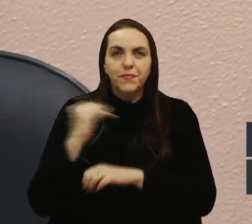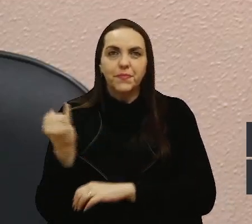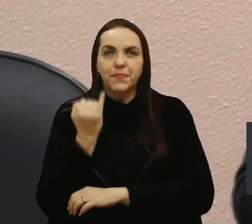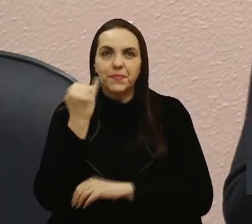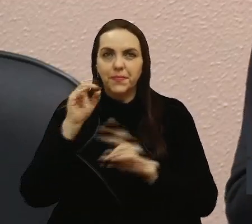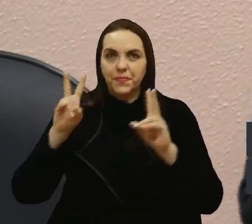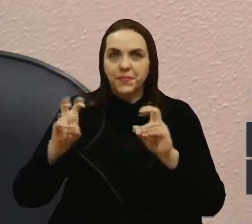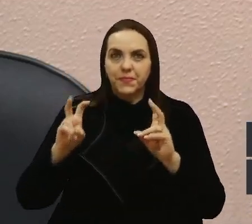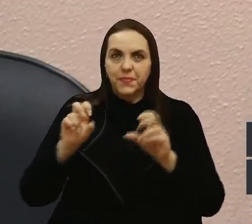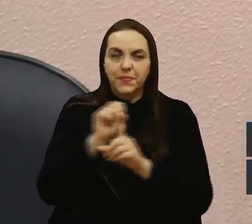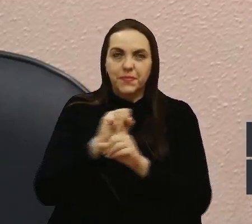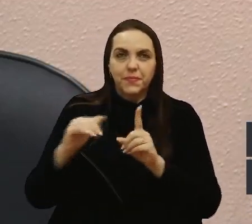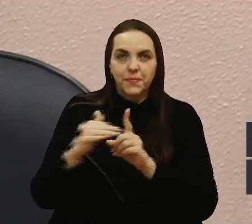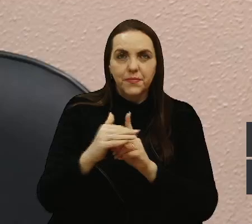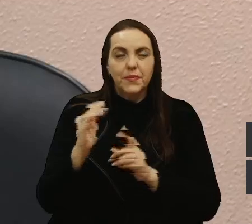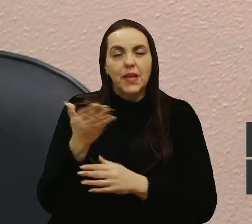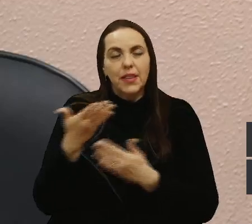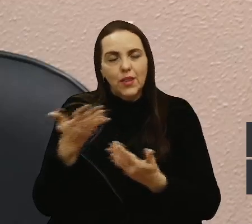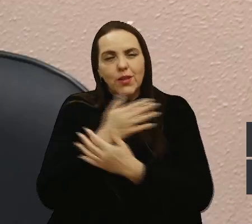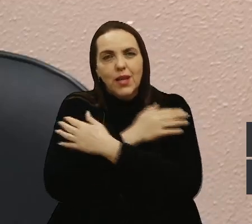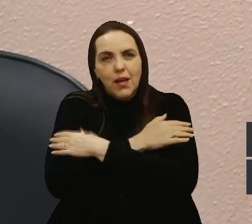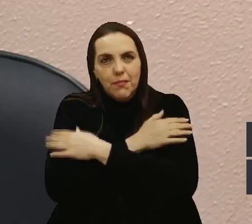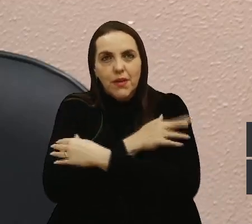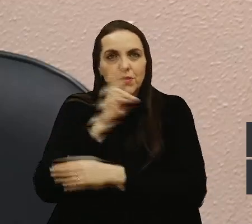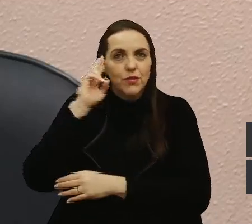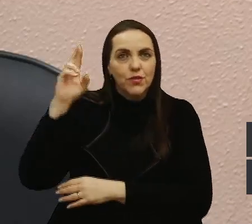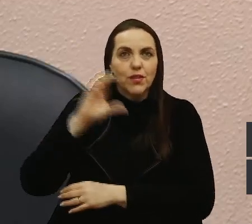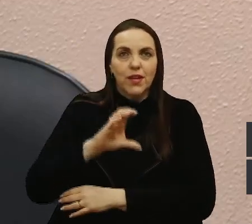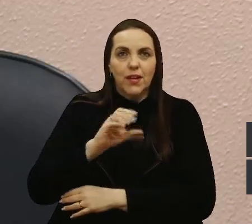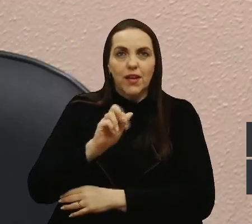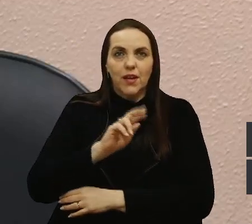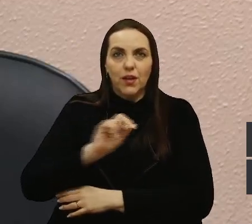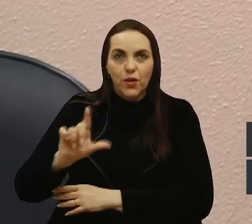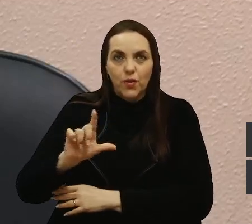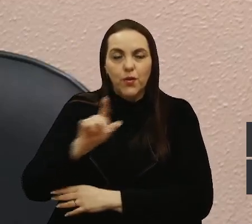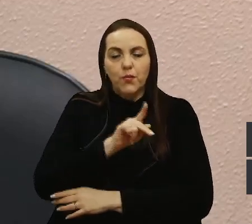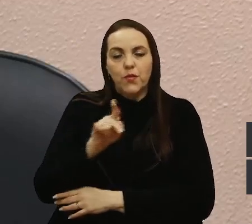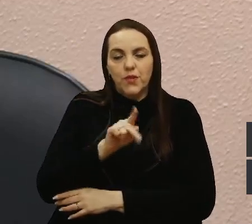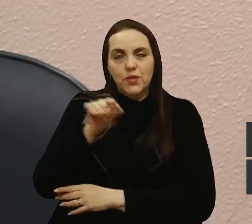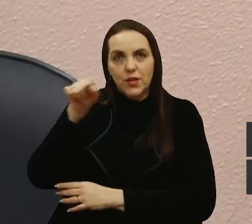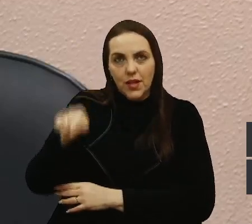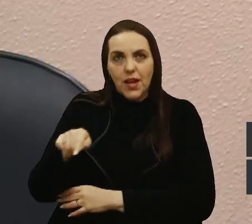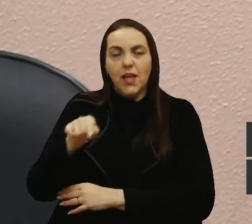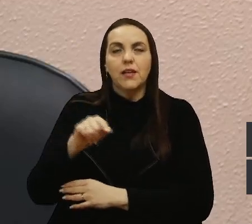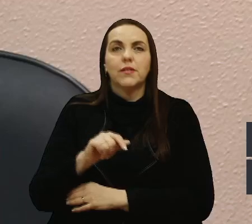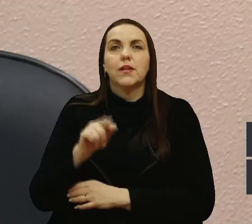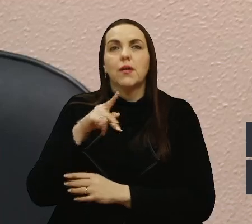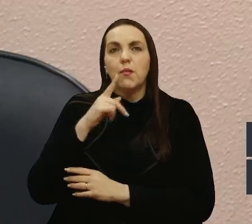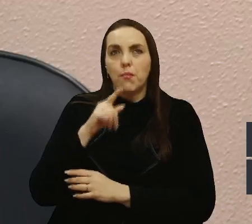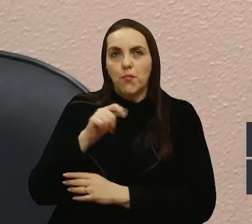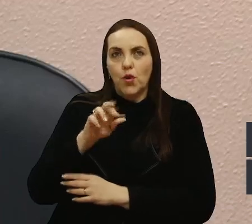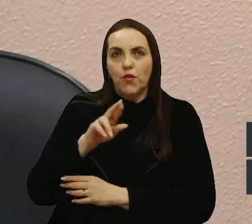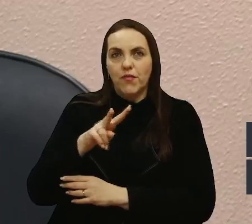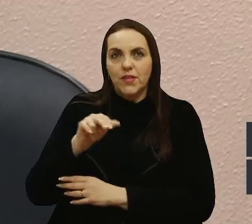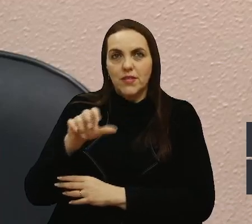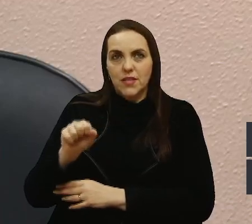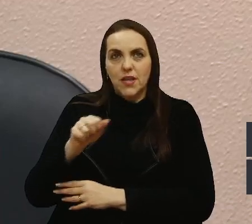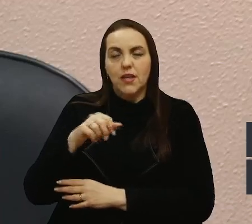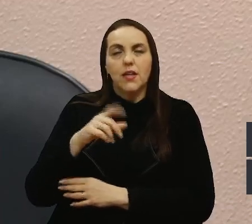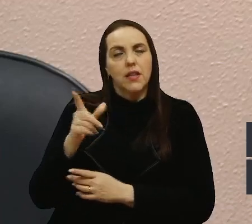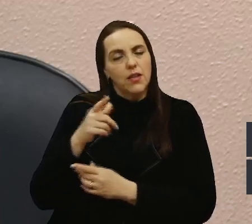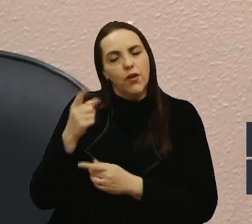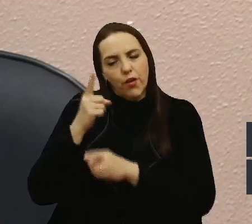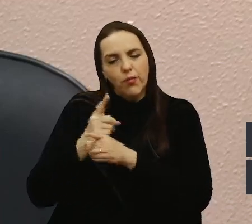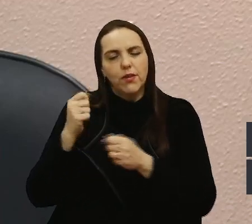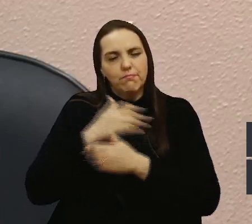da nossa sociedade. Por isso, eu queria mandar um abraço para a diretora Carol, que foi professora na Escola Província de Mendoza e hoje tenho um prazer enorme em encontrar ela como